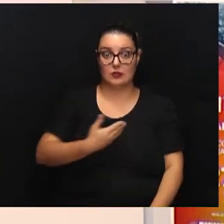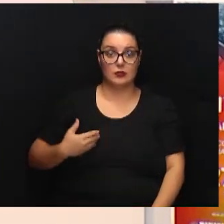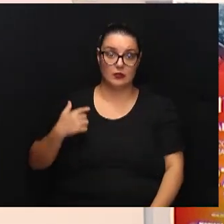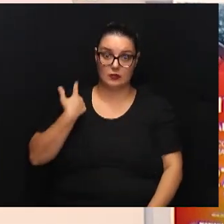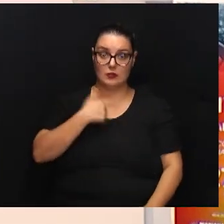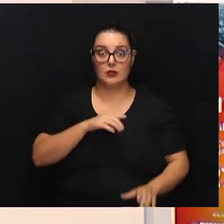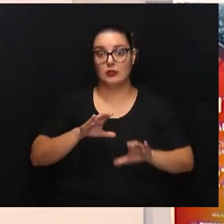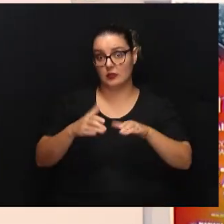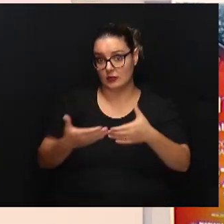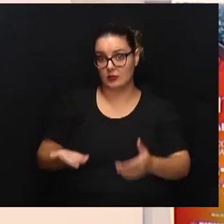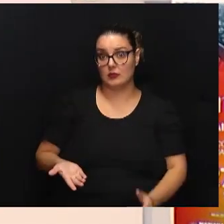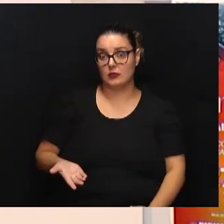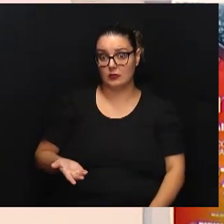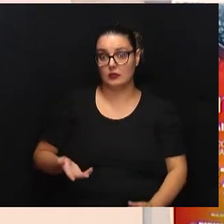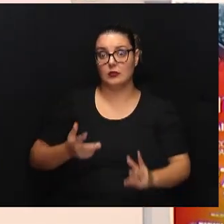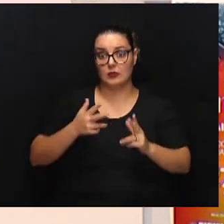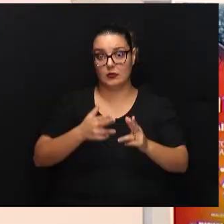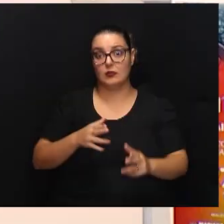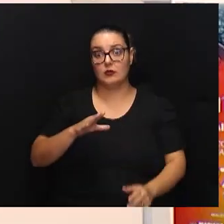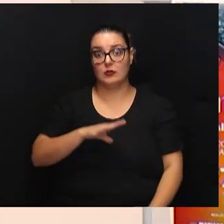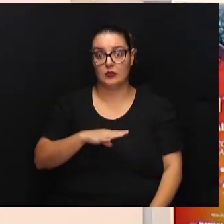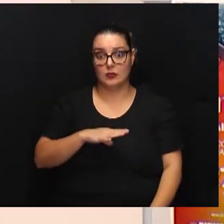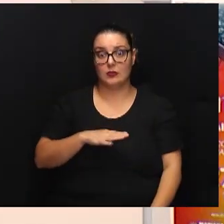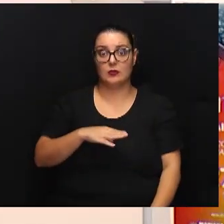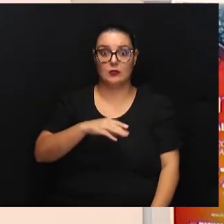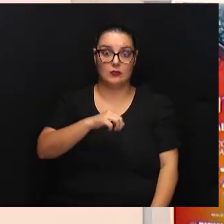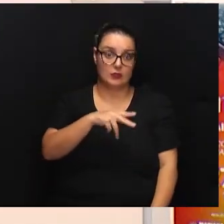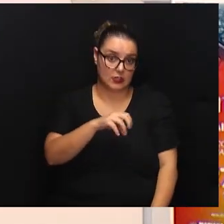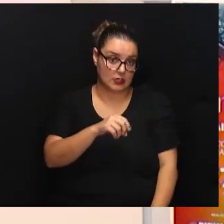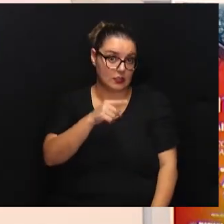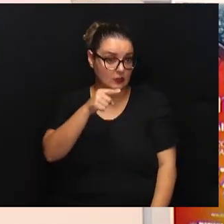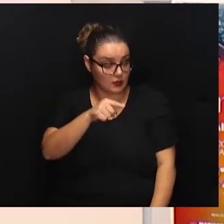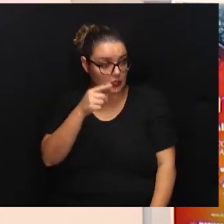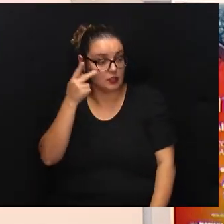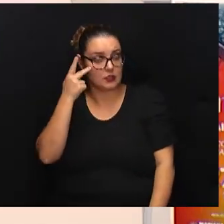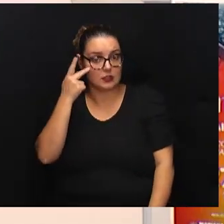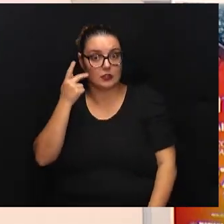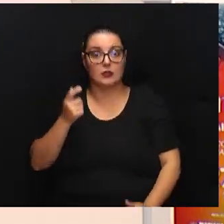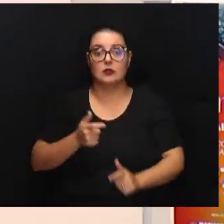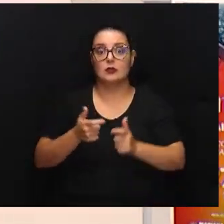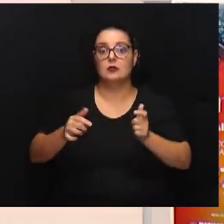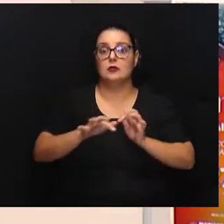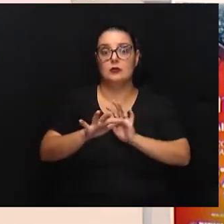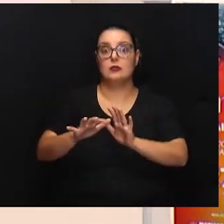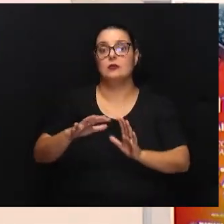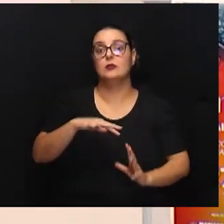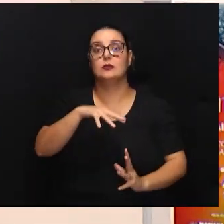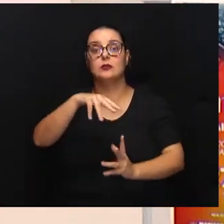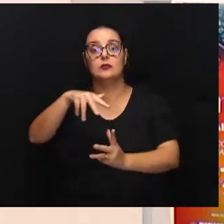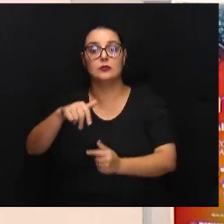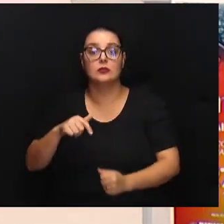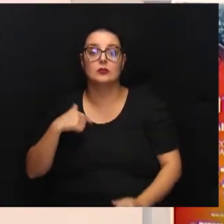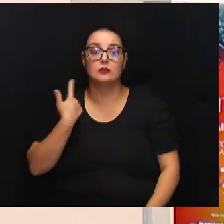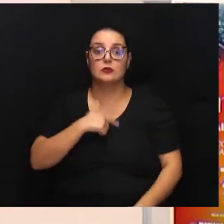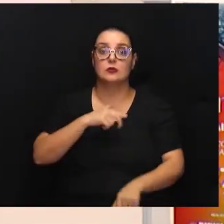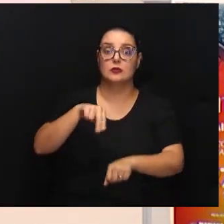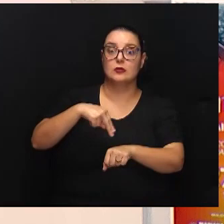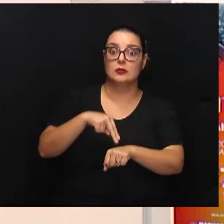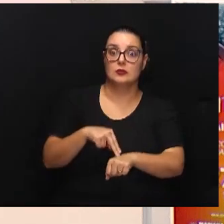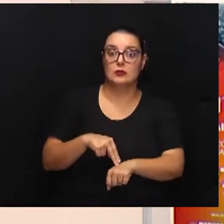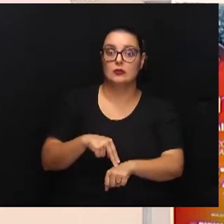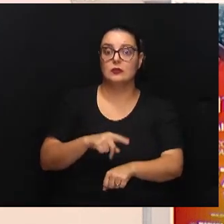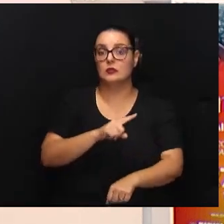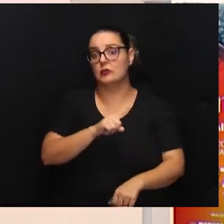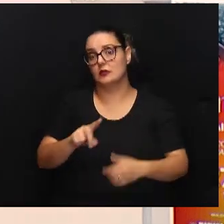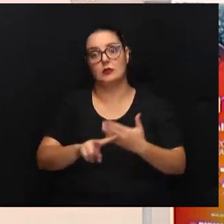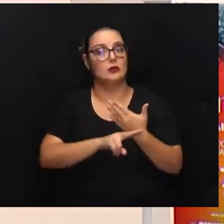também, Marcelo, de São Paulo, nós temos a maior parada do mundo na nossa nação. E isso não reverbera em qualidade de